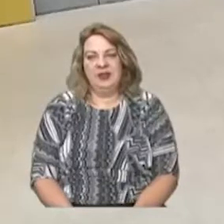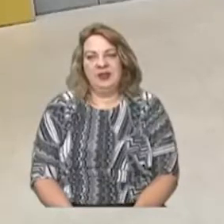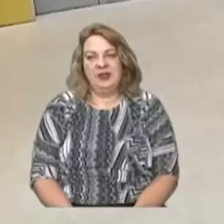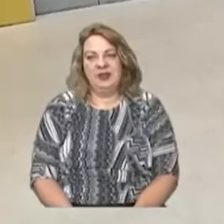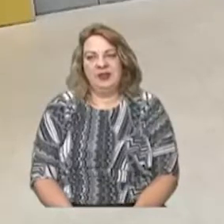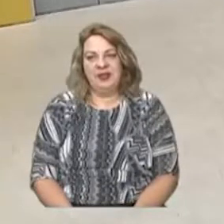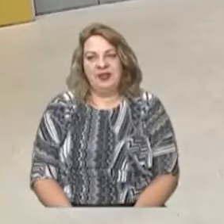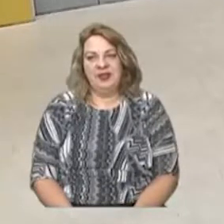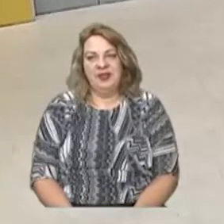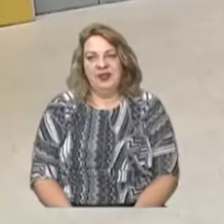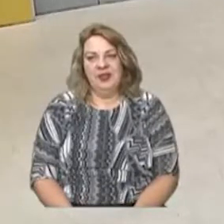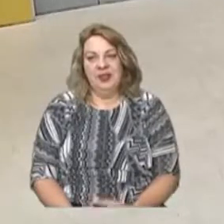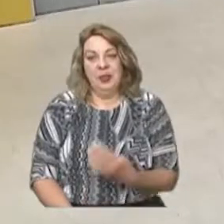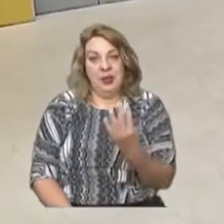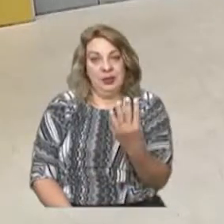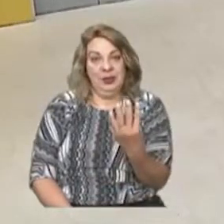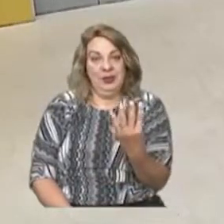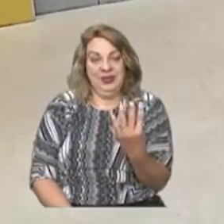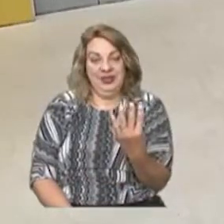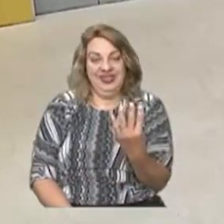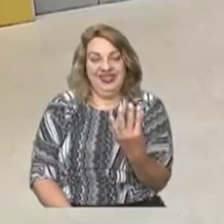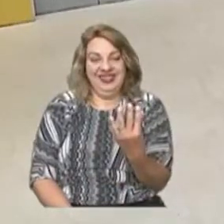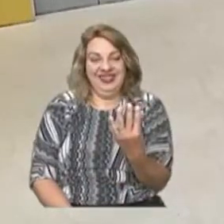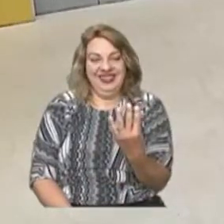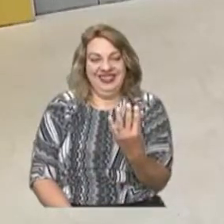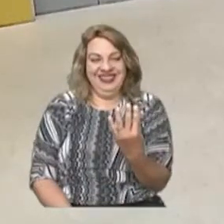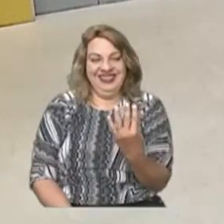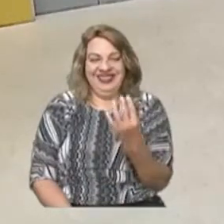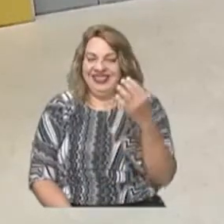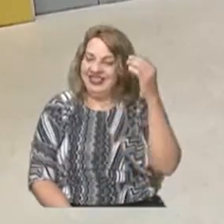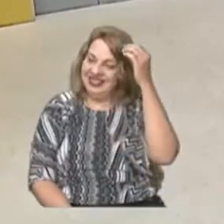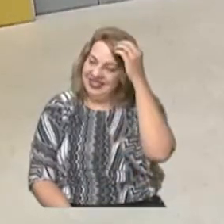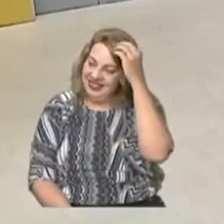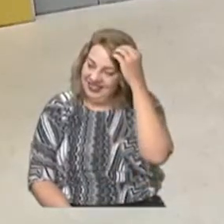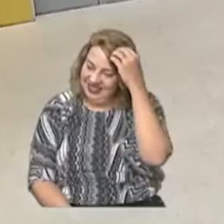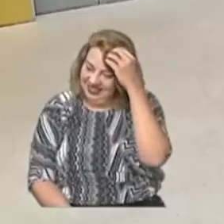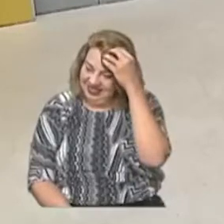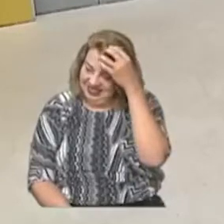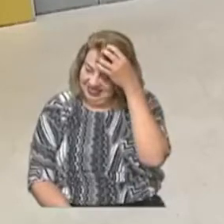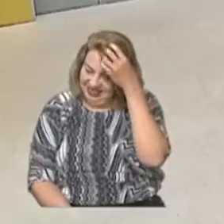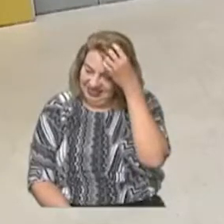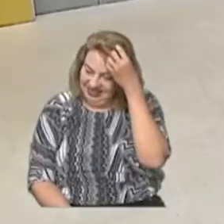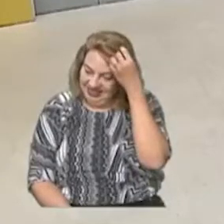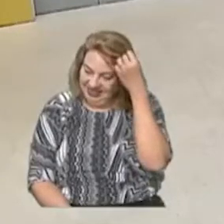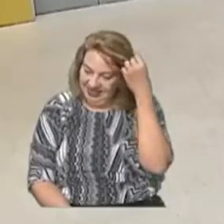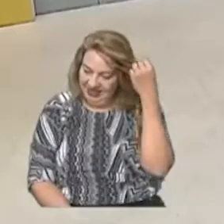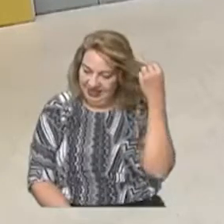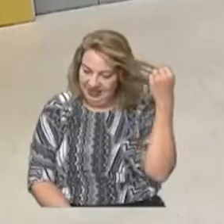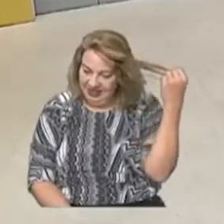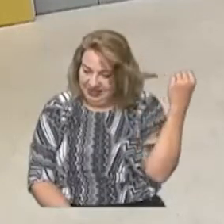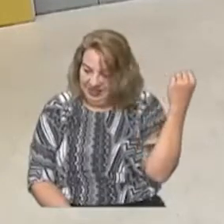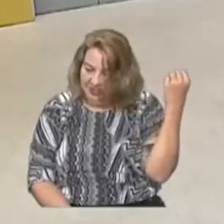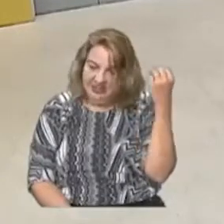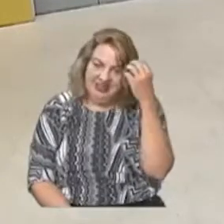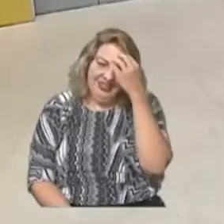Sobe bola, vem bolinha número 4. 4. 4 é a bolinha de número